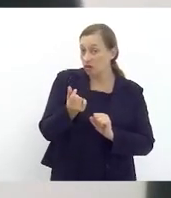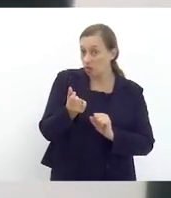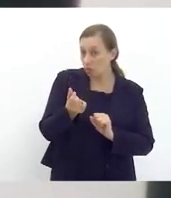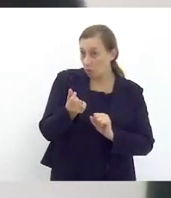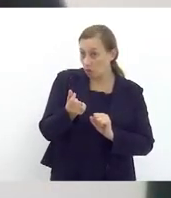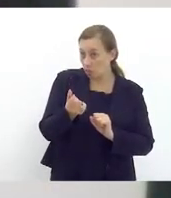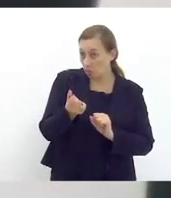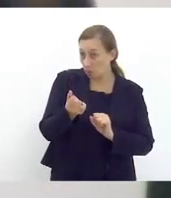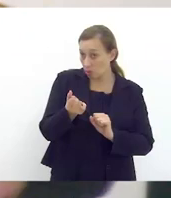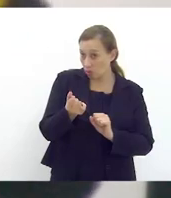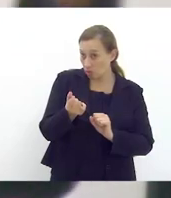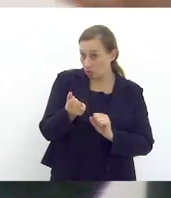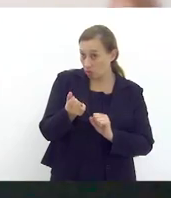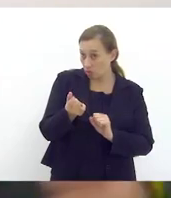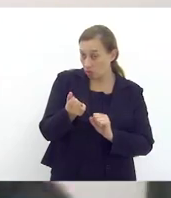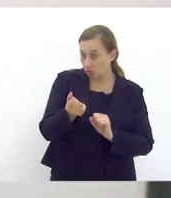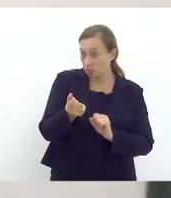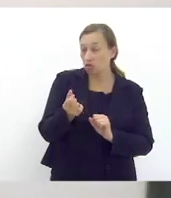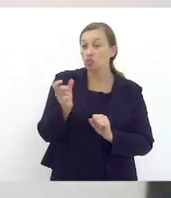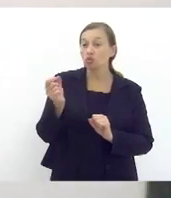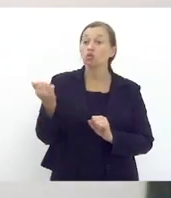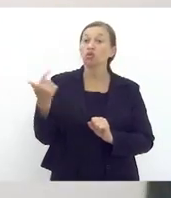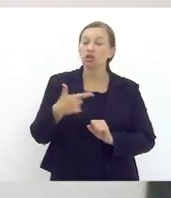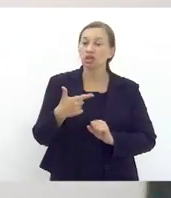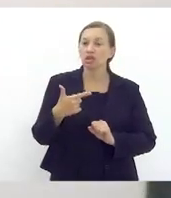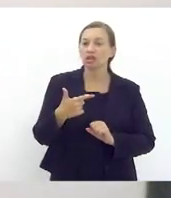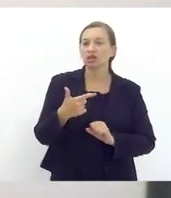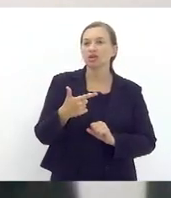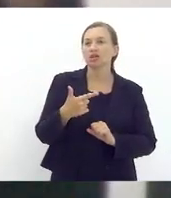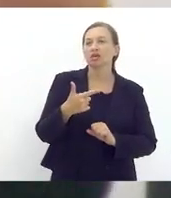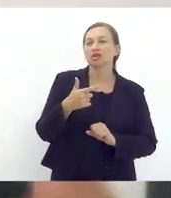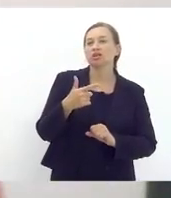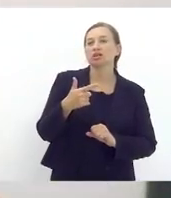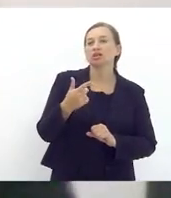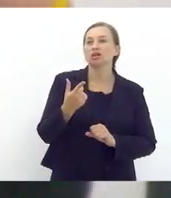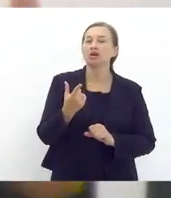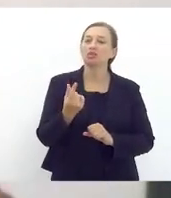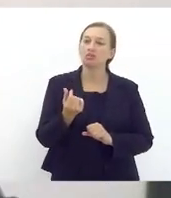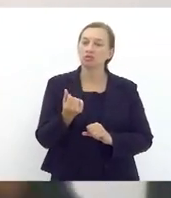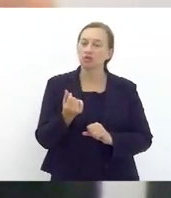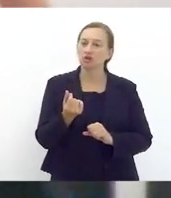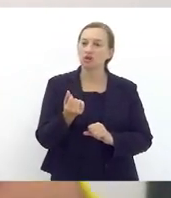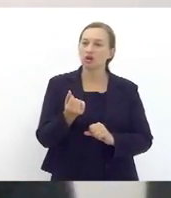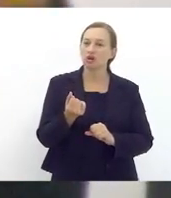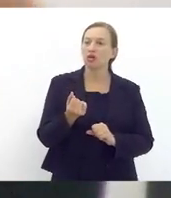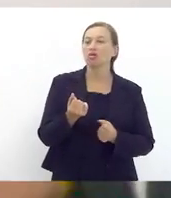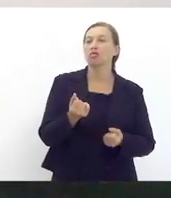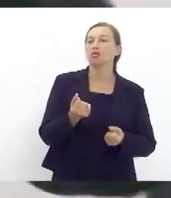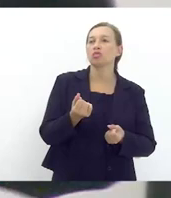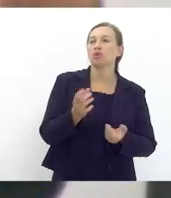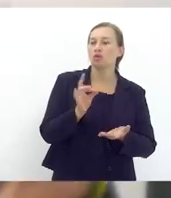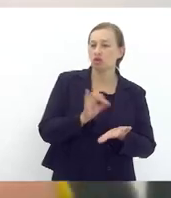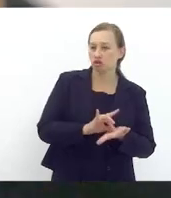10% do que tá no seu valor projeto original Nossa olha pensou a inclusão criativa que legal bonificando